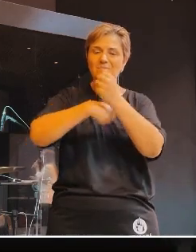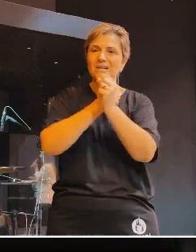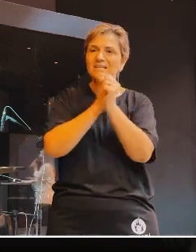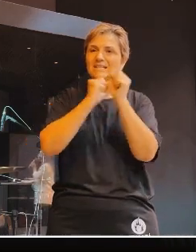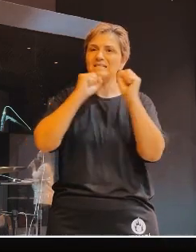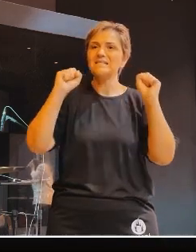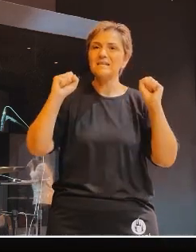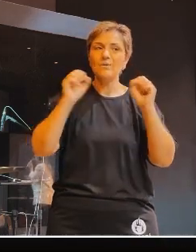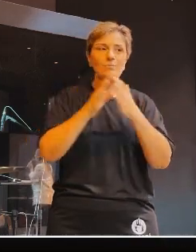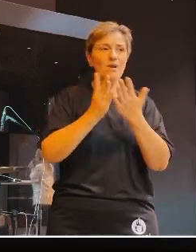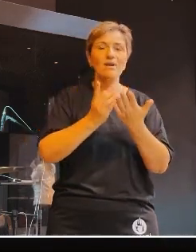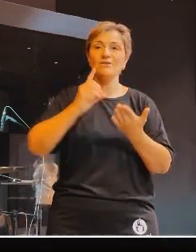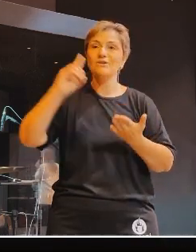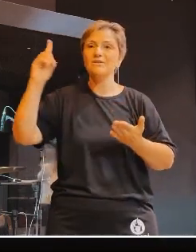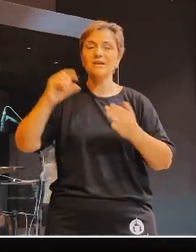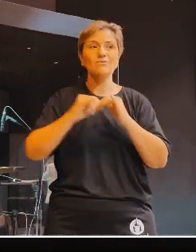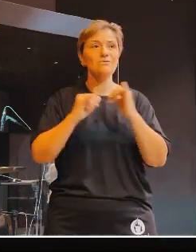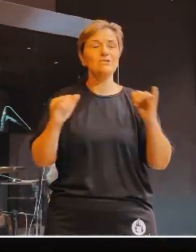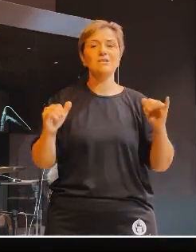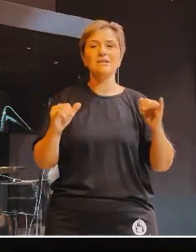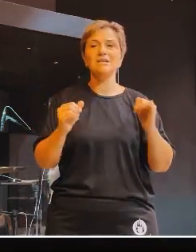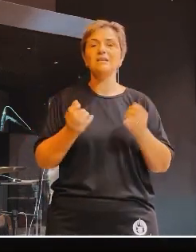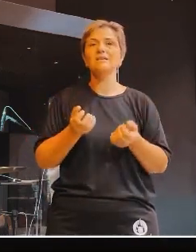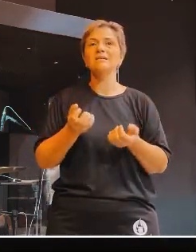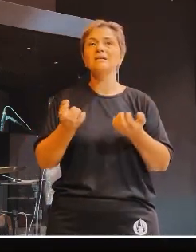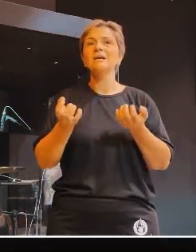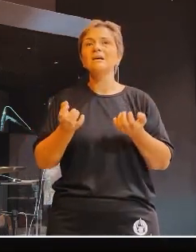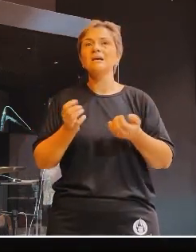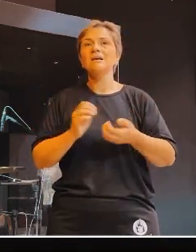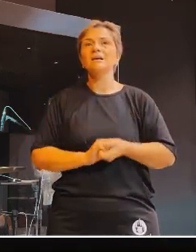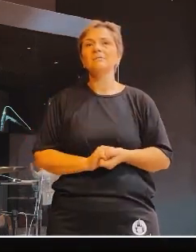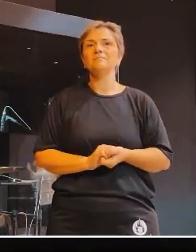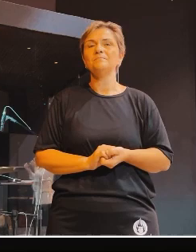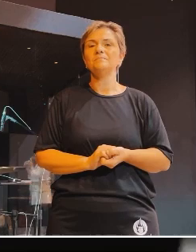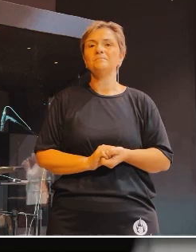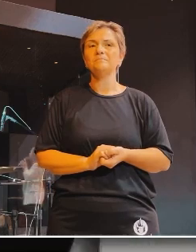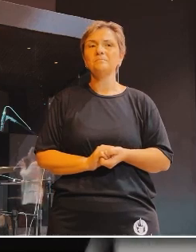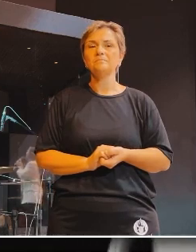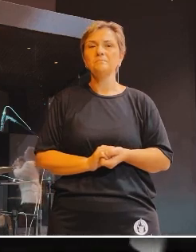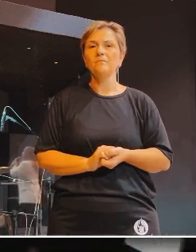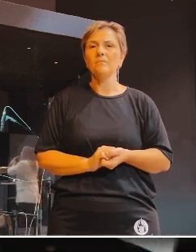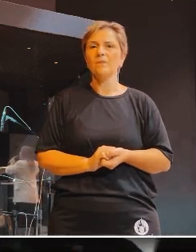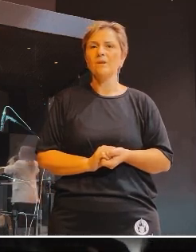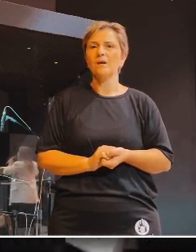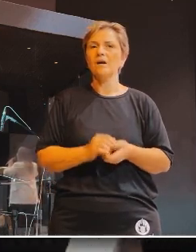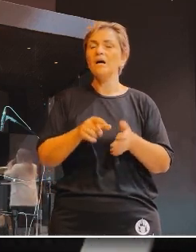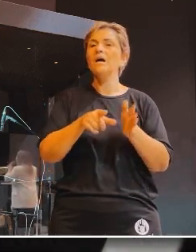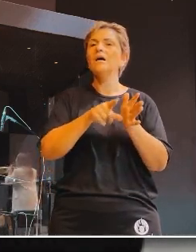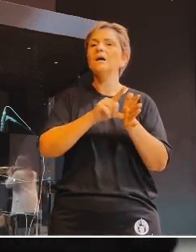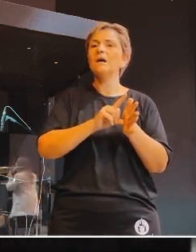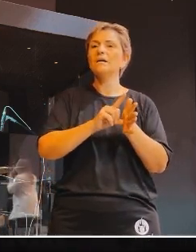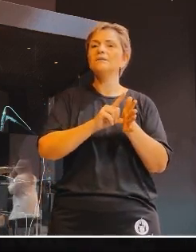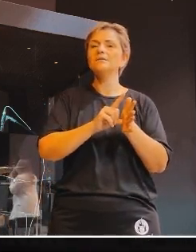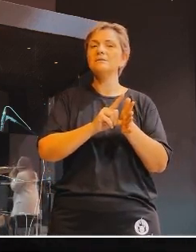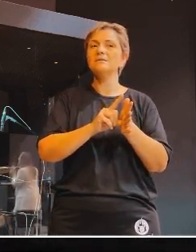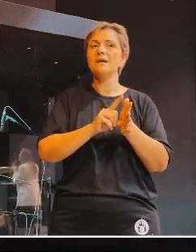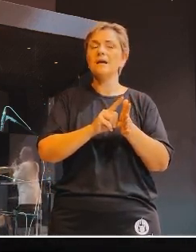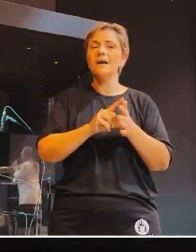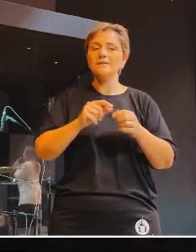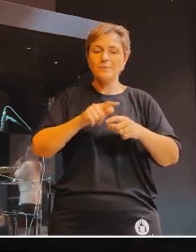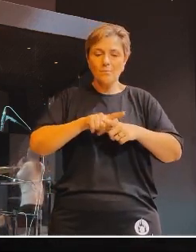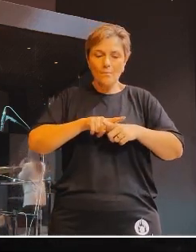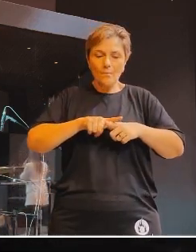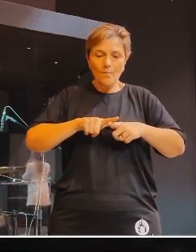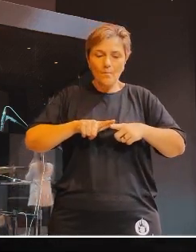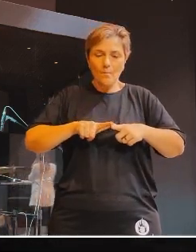palavra de Deus diz que Ele não ousou por usurpação ser igual a Deus. Antes Ele se esvaziou de si